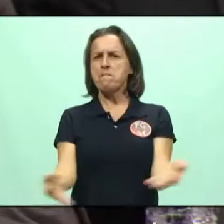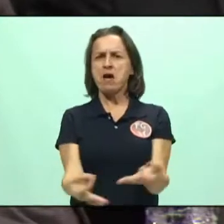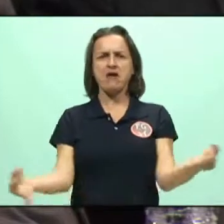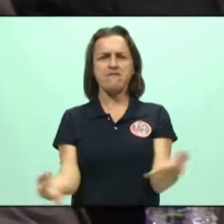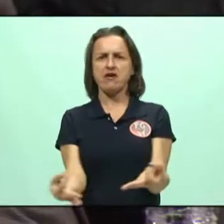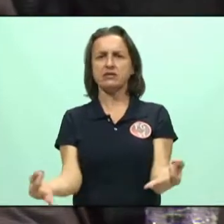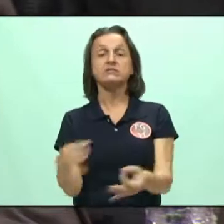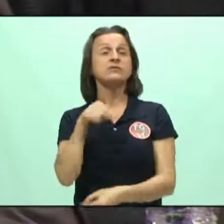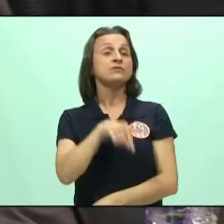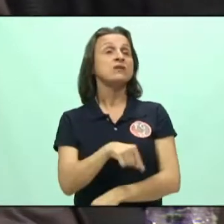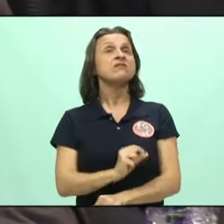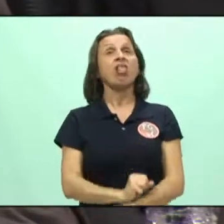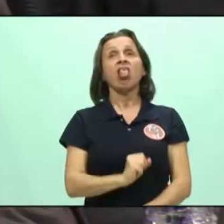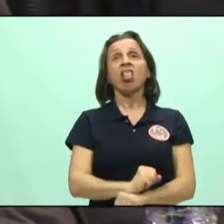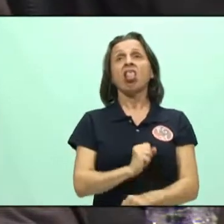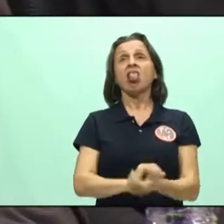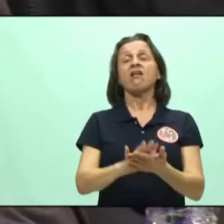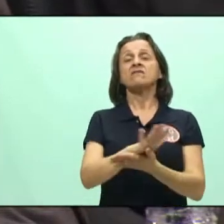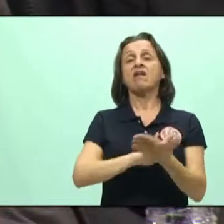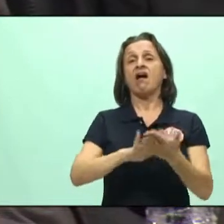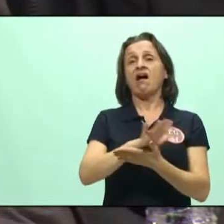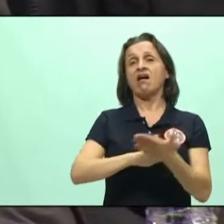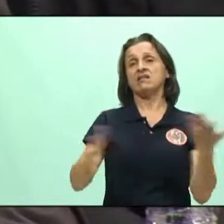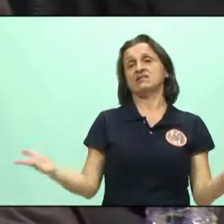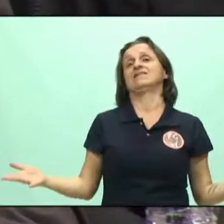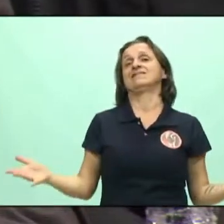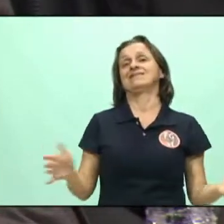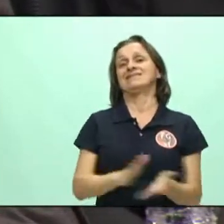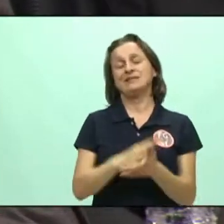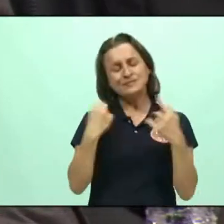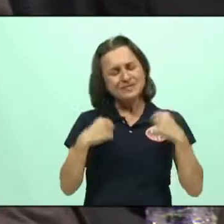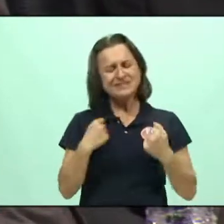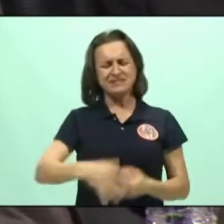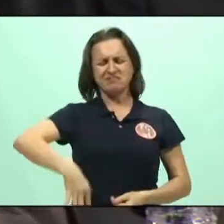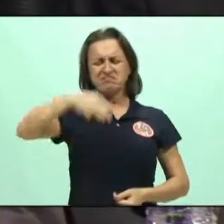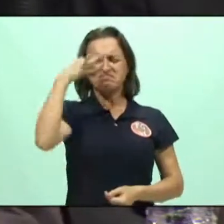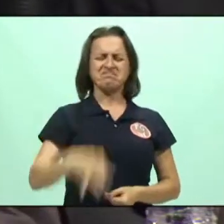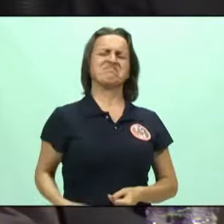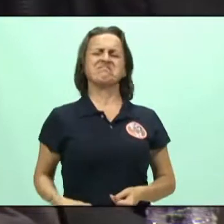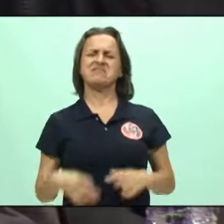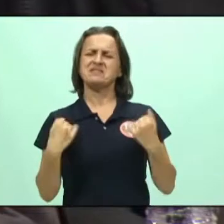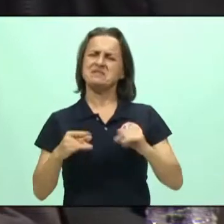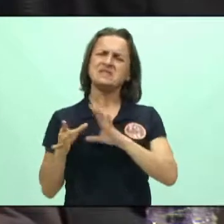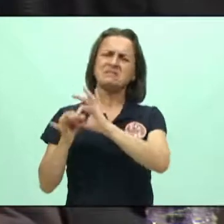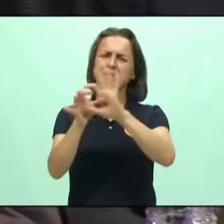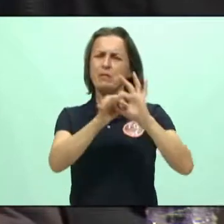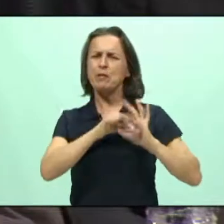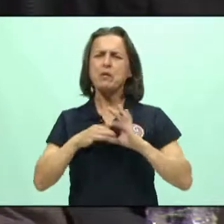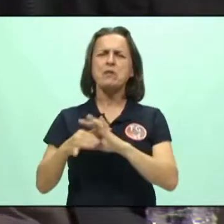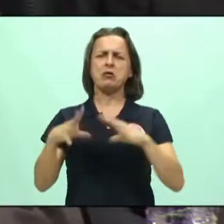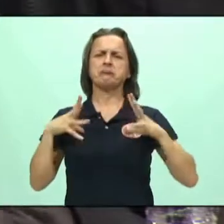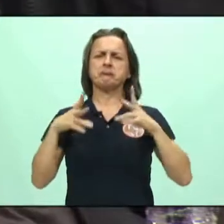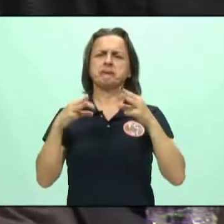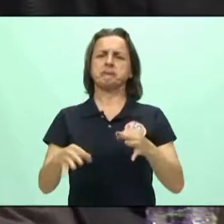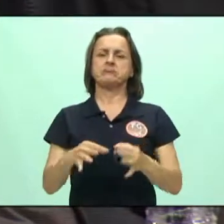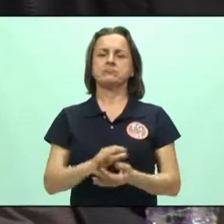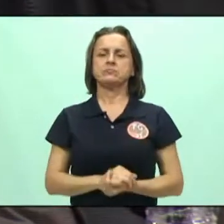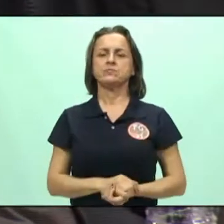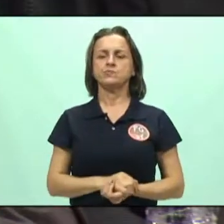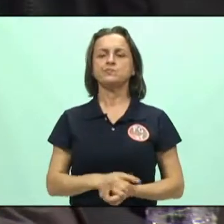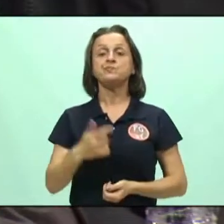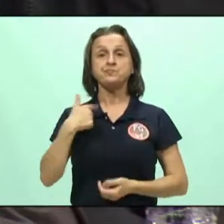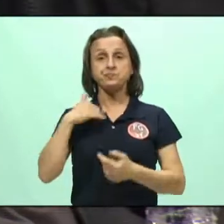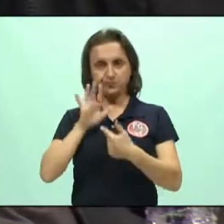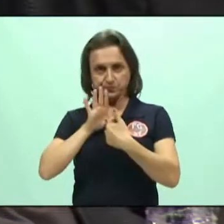só dizer tô fazendo tô fazendo mas tem que ser bem feito tem que ser tudo conectado a uma na outra ou aqui ó eu